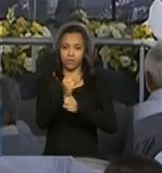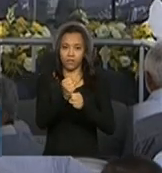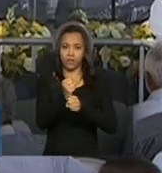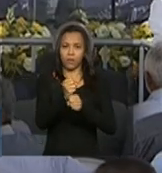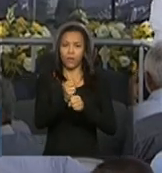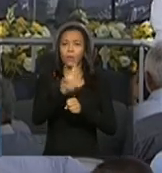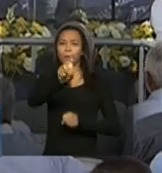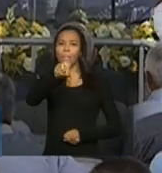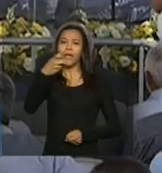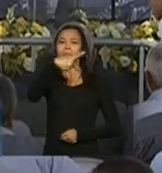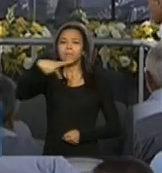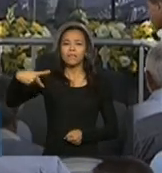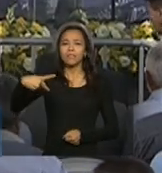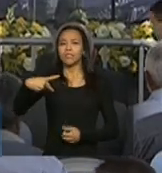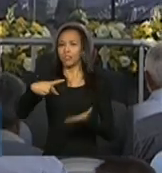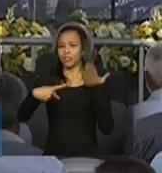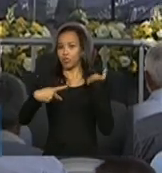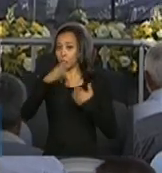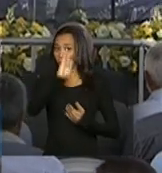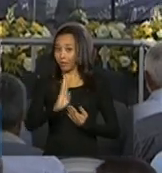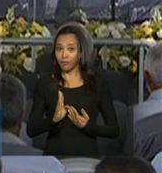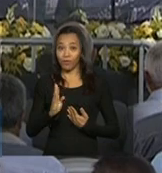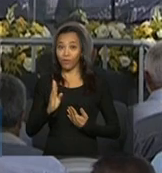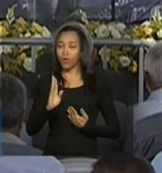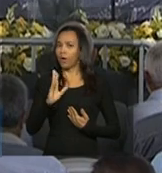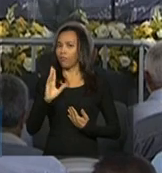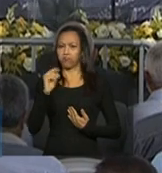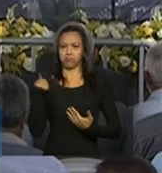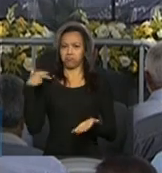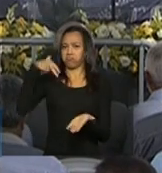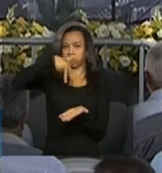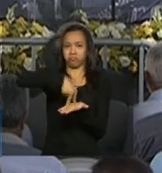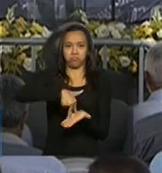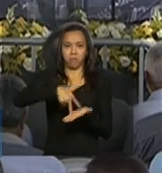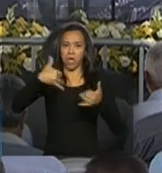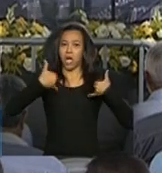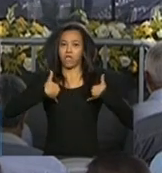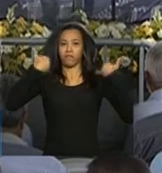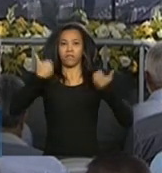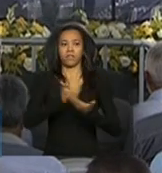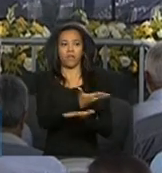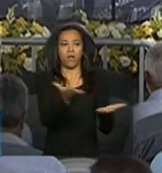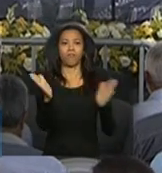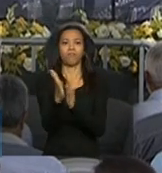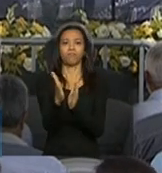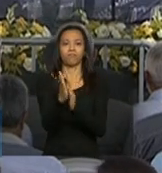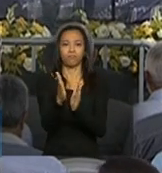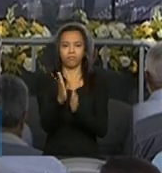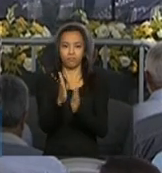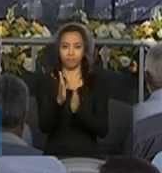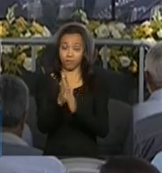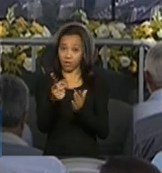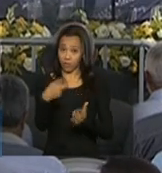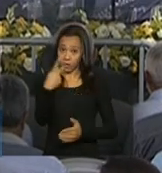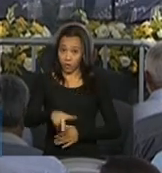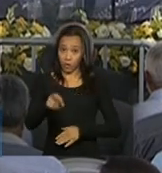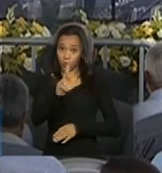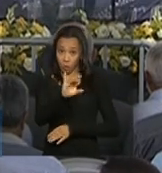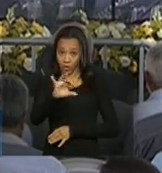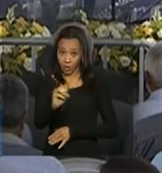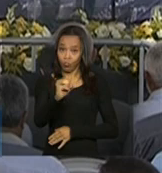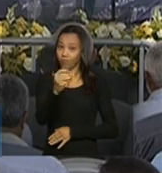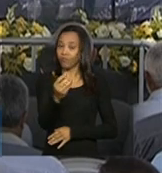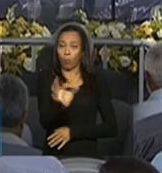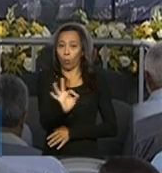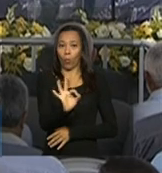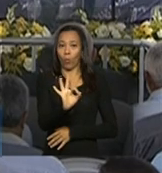presidentes da República não compareceram nos aniversários da cidade do Rio de Janeiro. A cidade passou